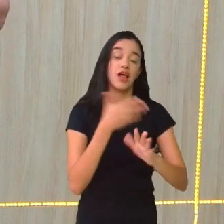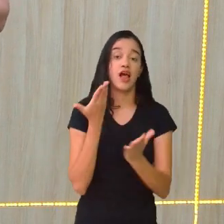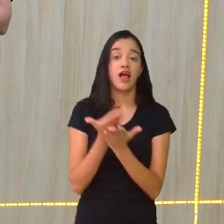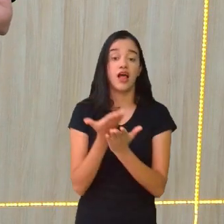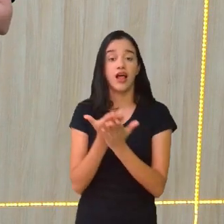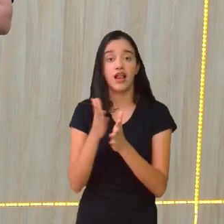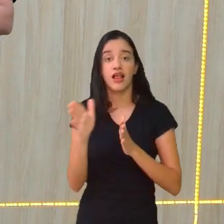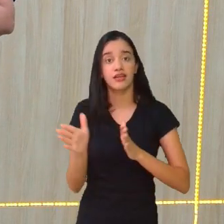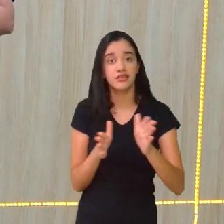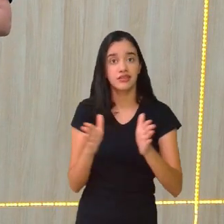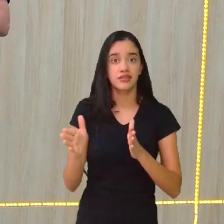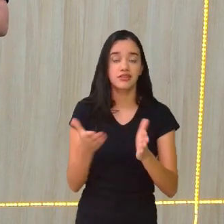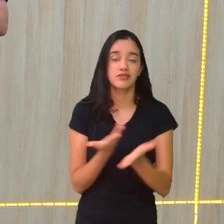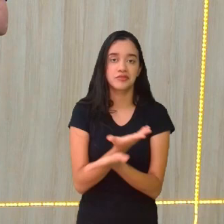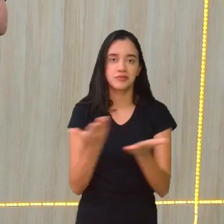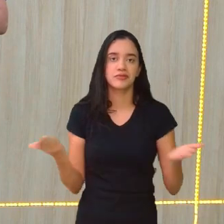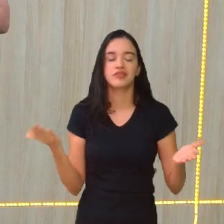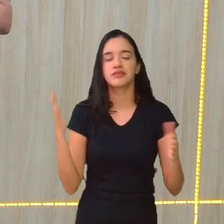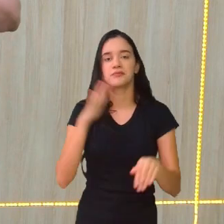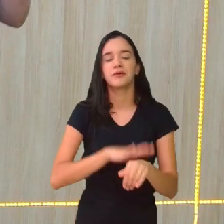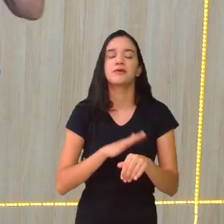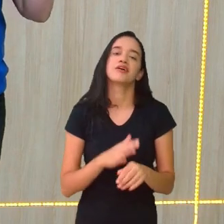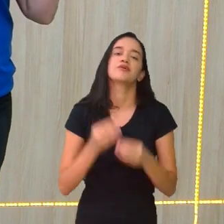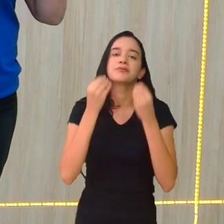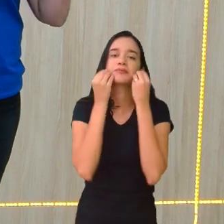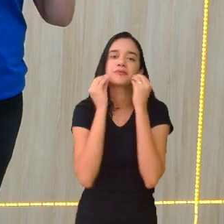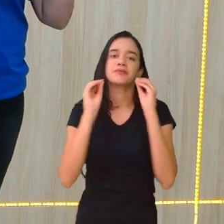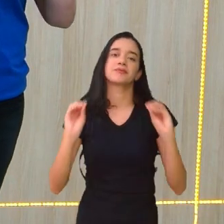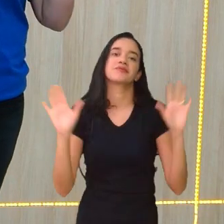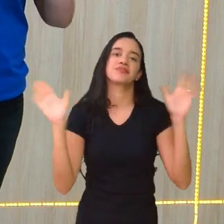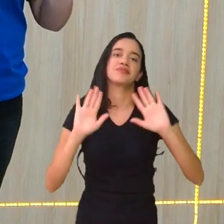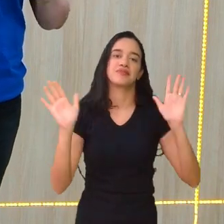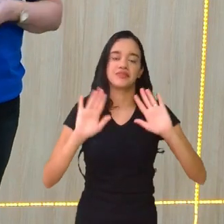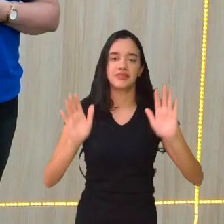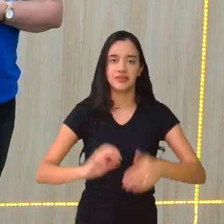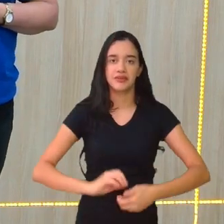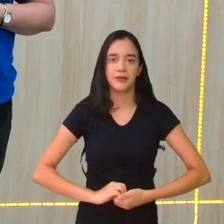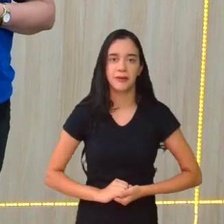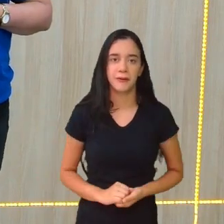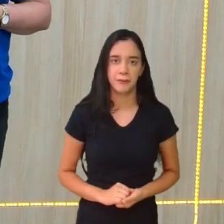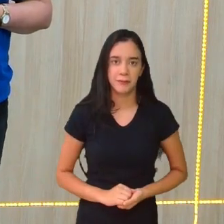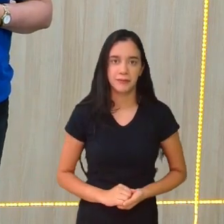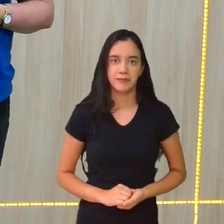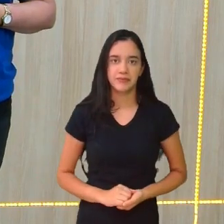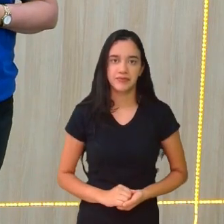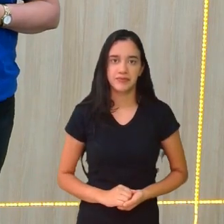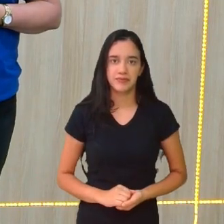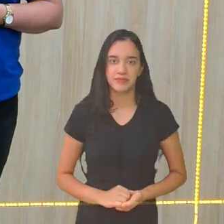acessível a vocês neste momento. Então, um beijão no coração de vocês e até a próxima, pessoal.